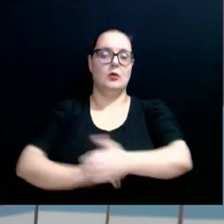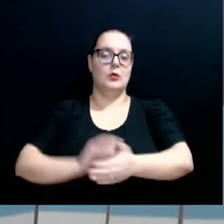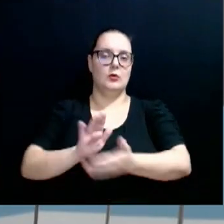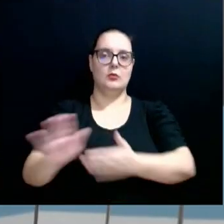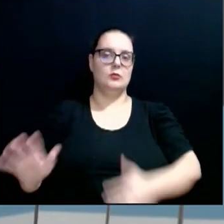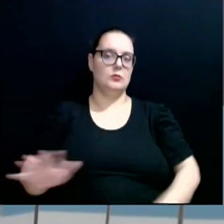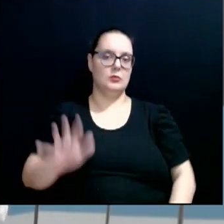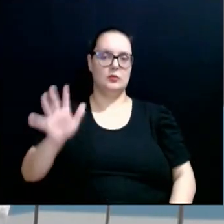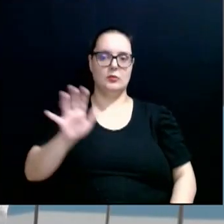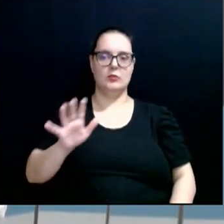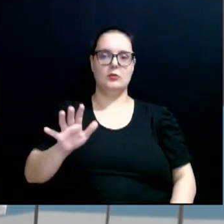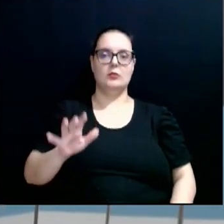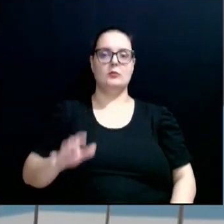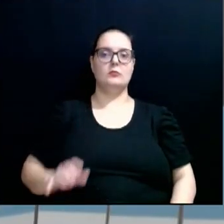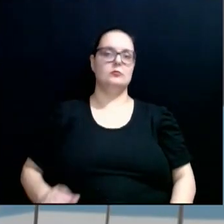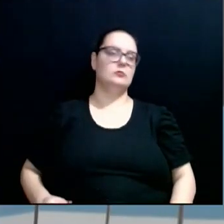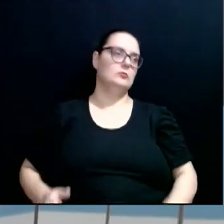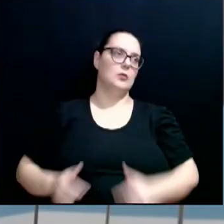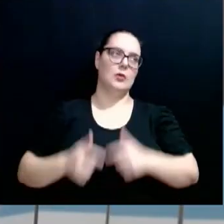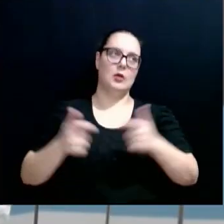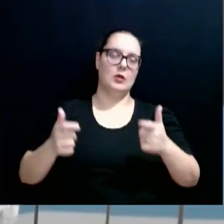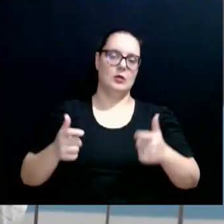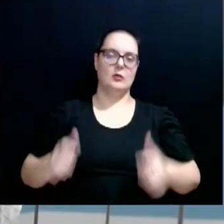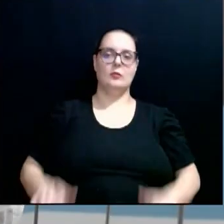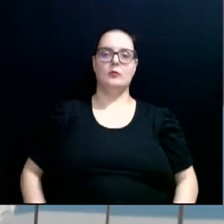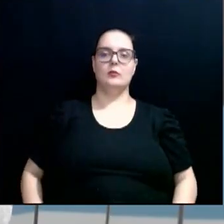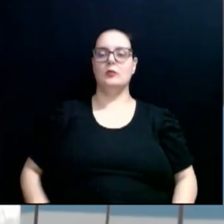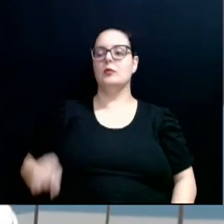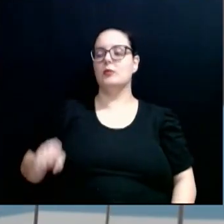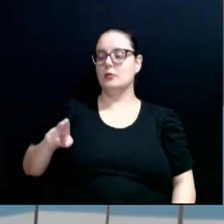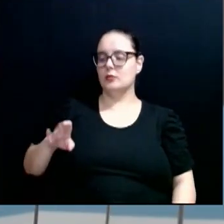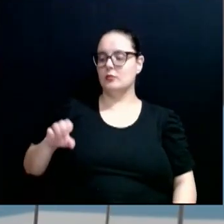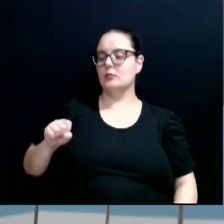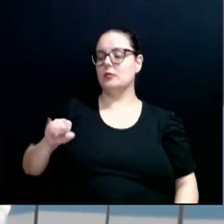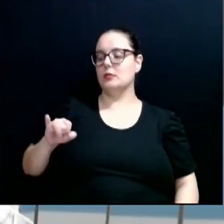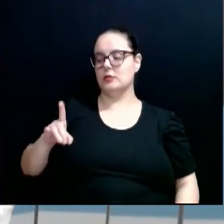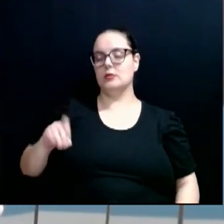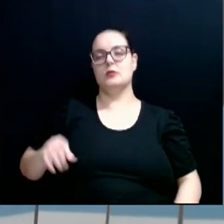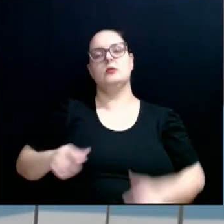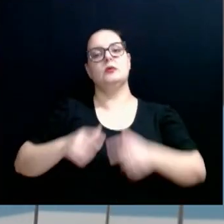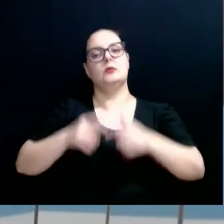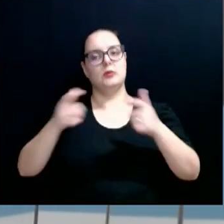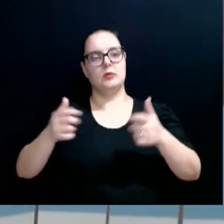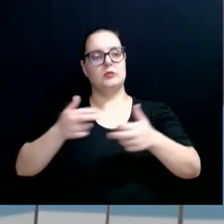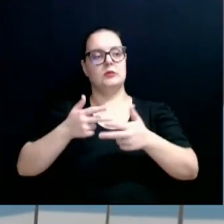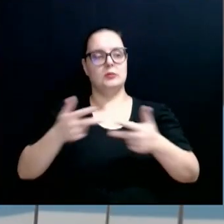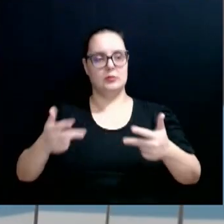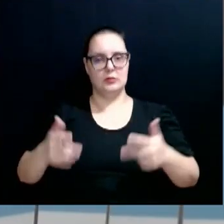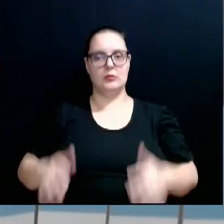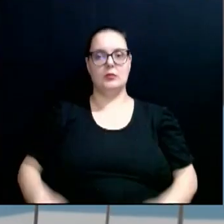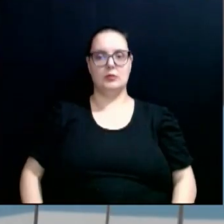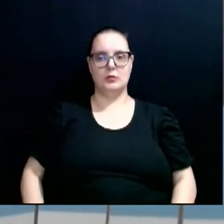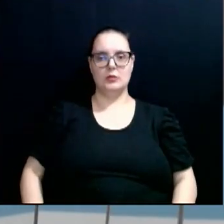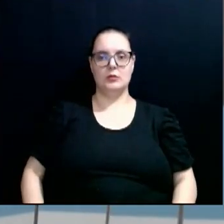custo vai aumentar, o subsídio vai aumentar. Então, são coisas que a gente tem que falar, porque é a realidade, né?